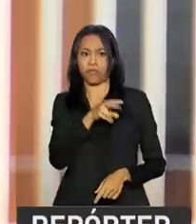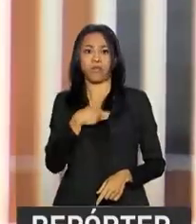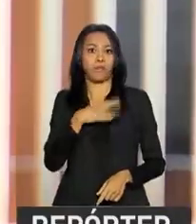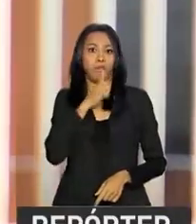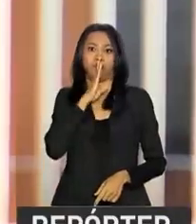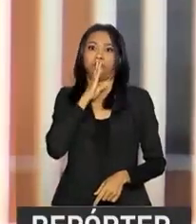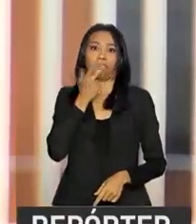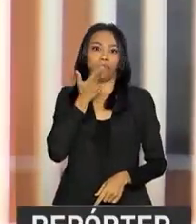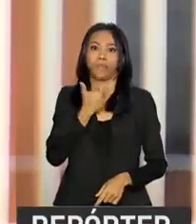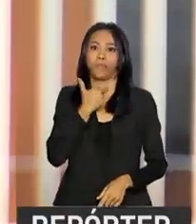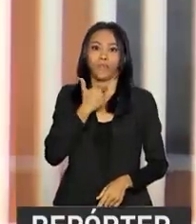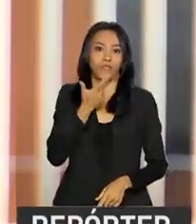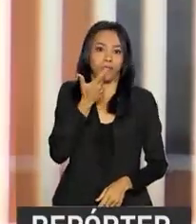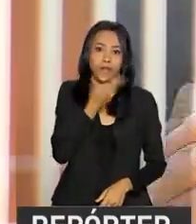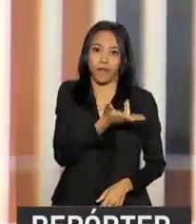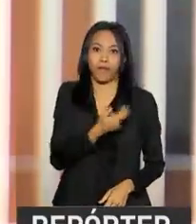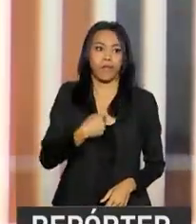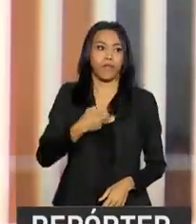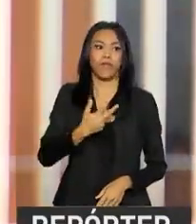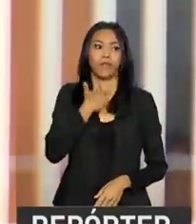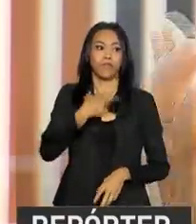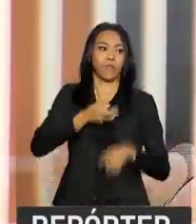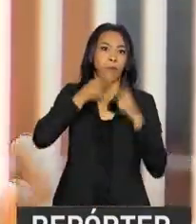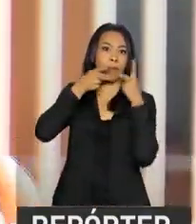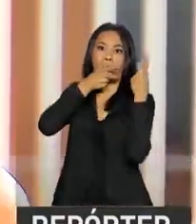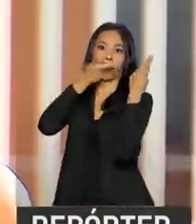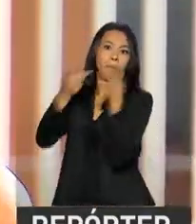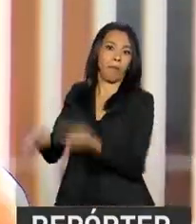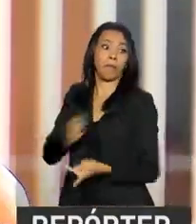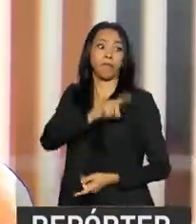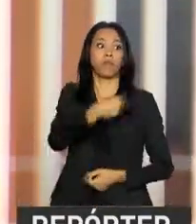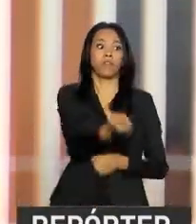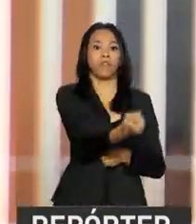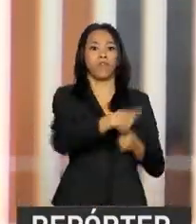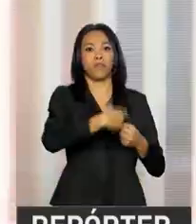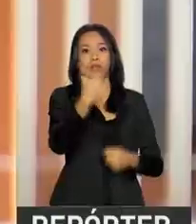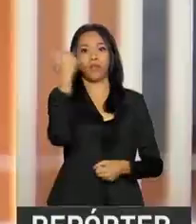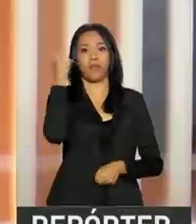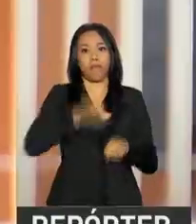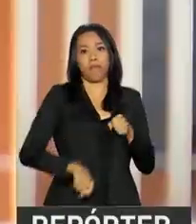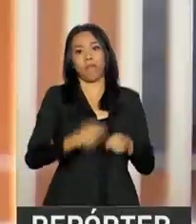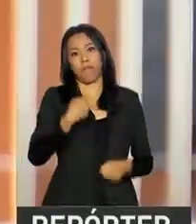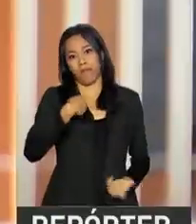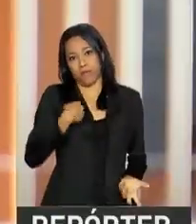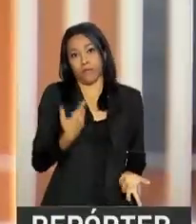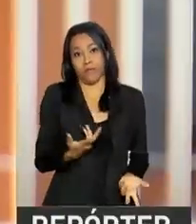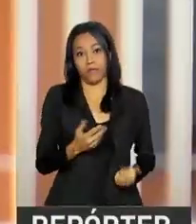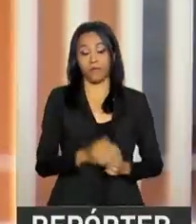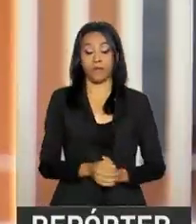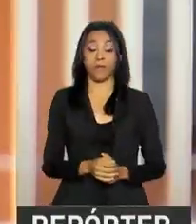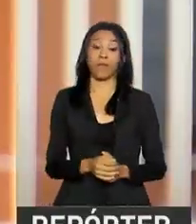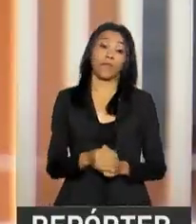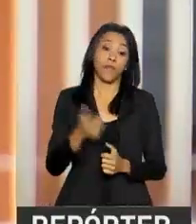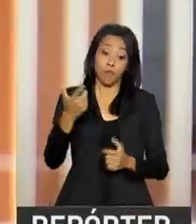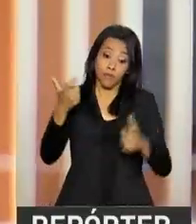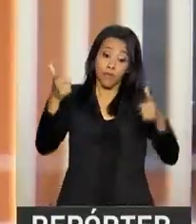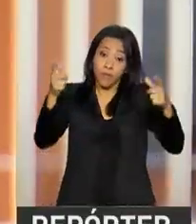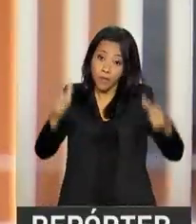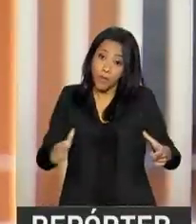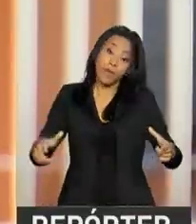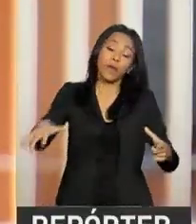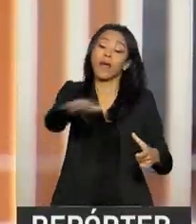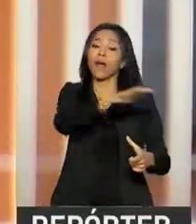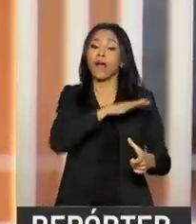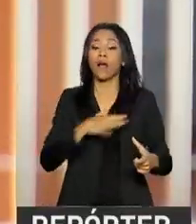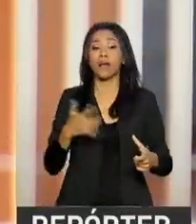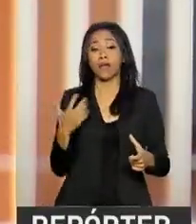e não podem denunciar selecionar depois ele querer maquiar o negócio é uma área pública é juntar